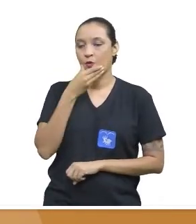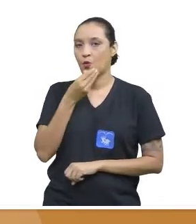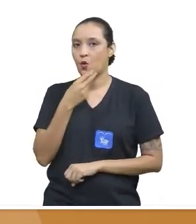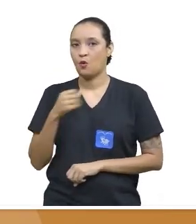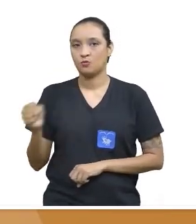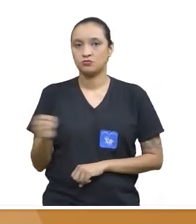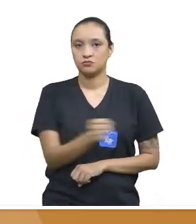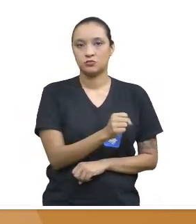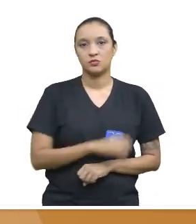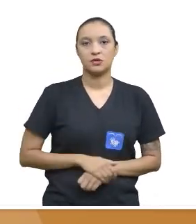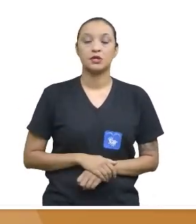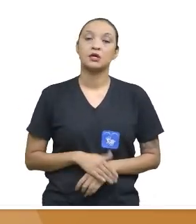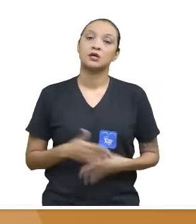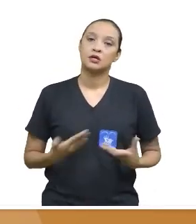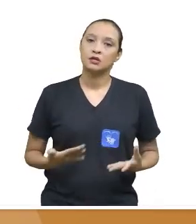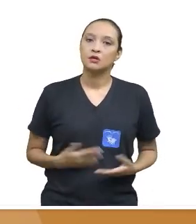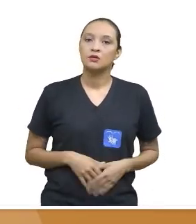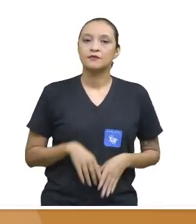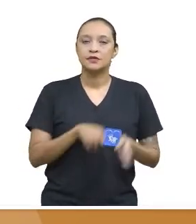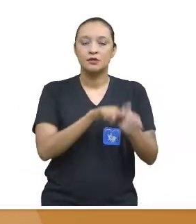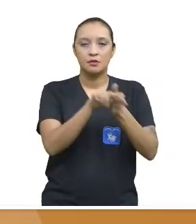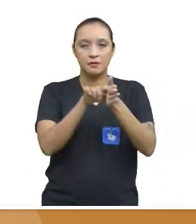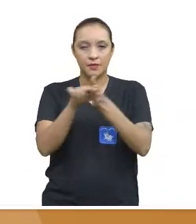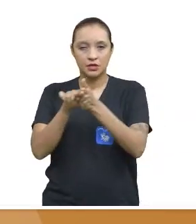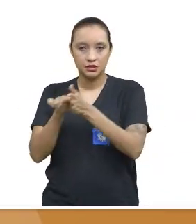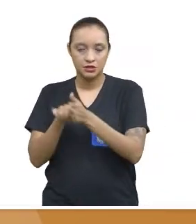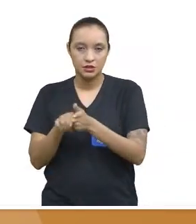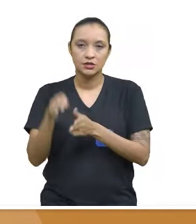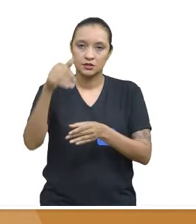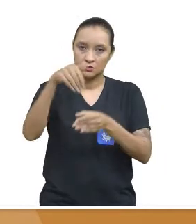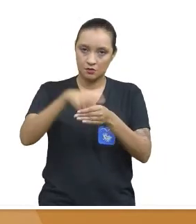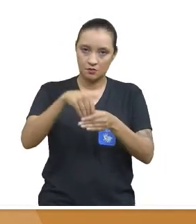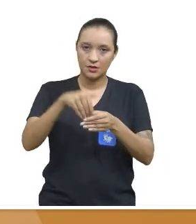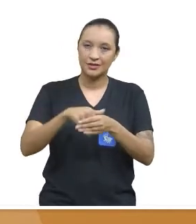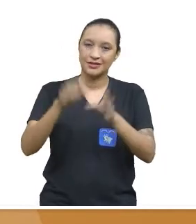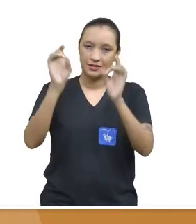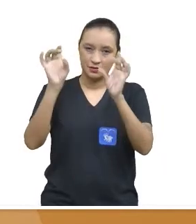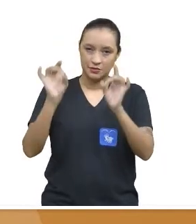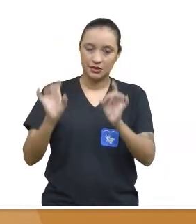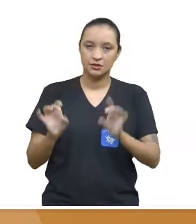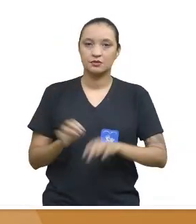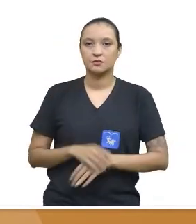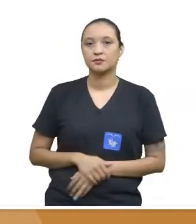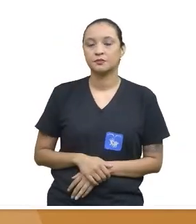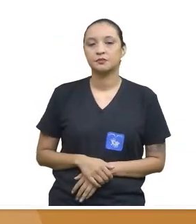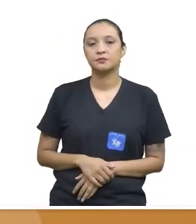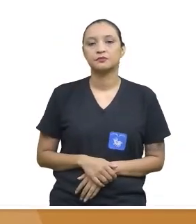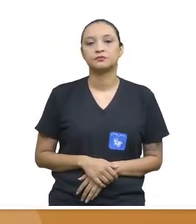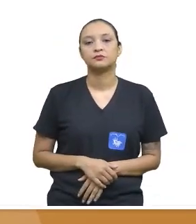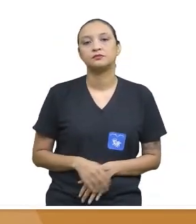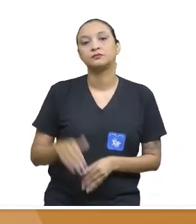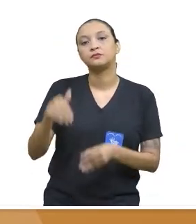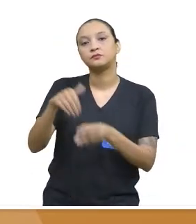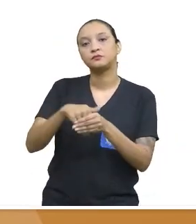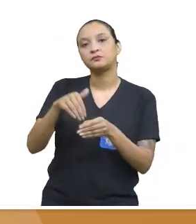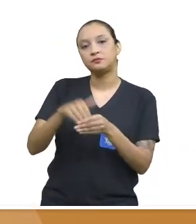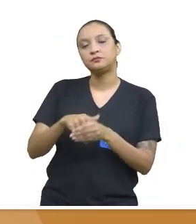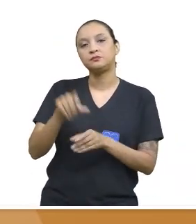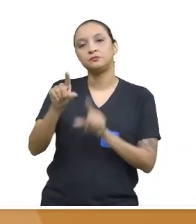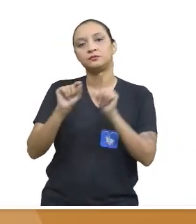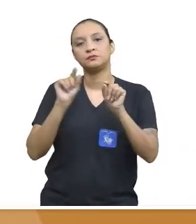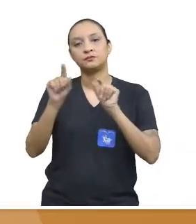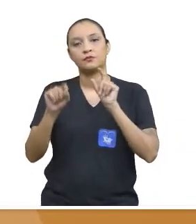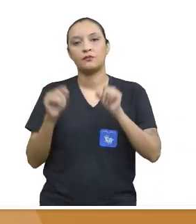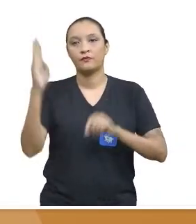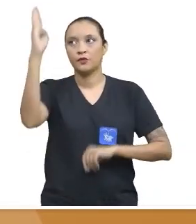feito um plebiscito, que é quando é convocada uma eleição em caráter especial, e aí o plebiscito voltou para que o Brasil